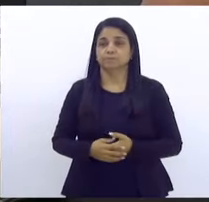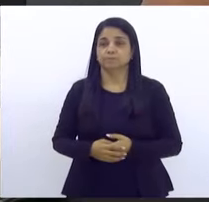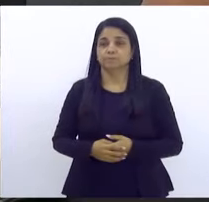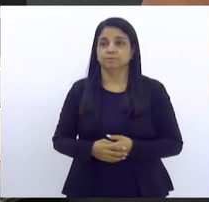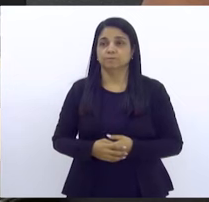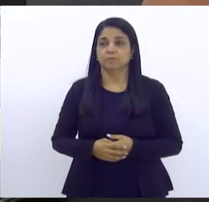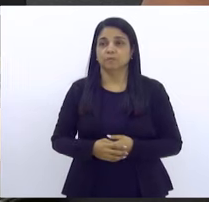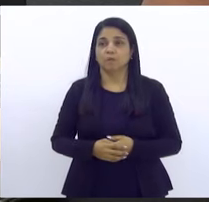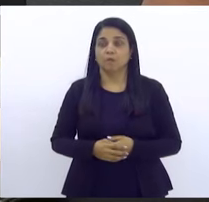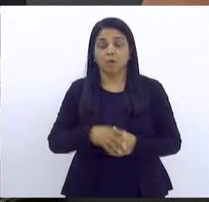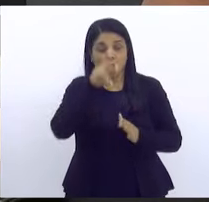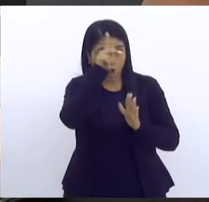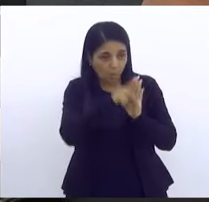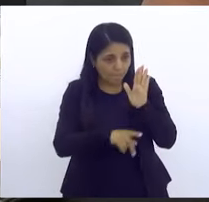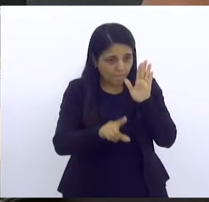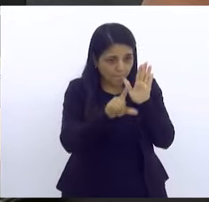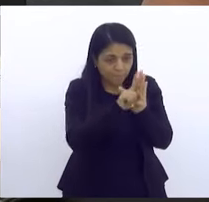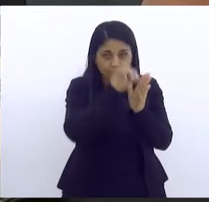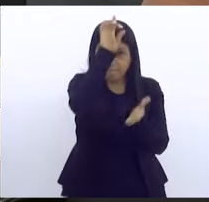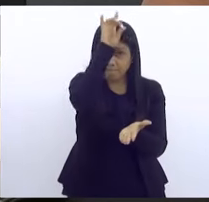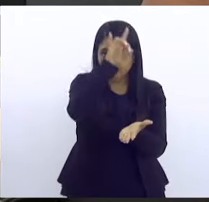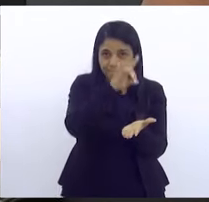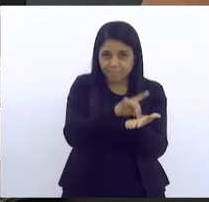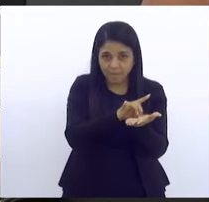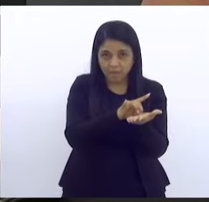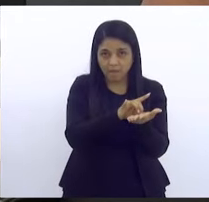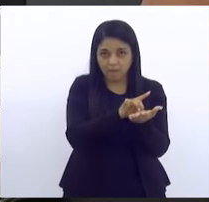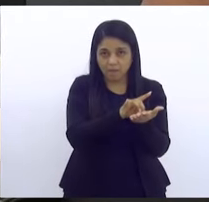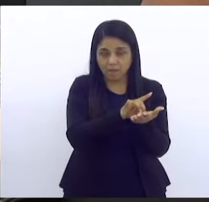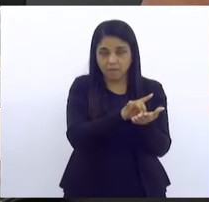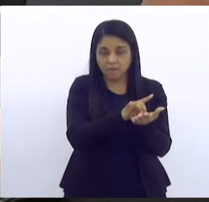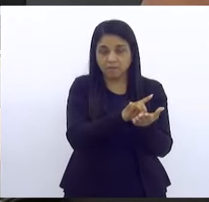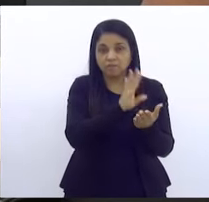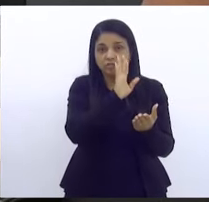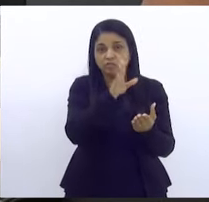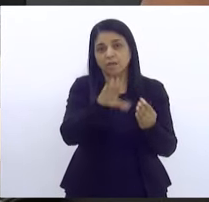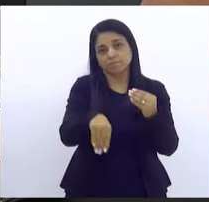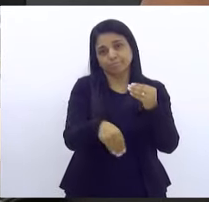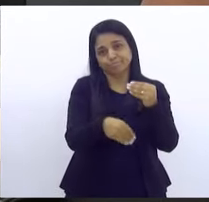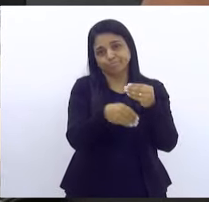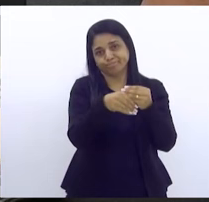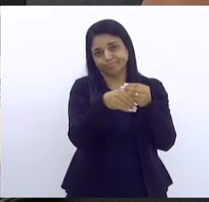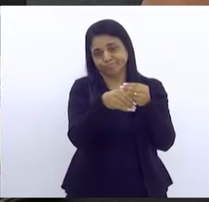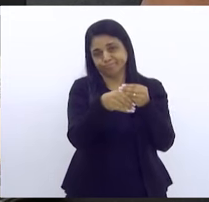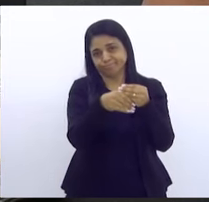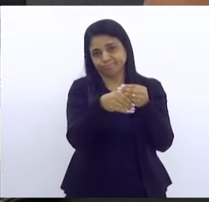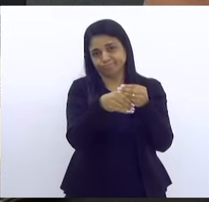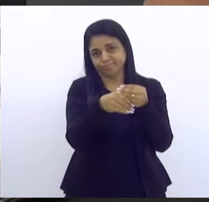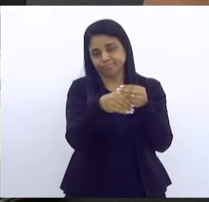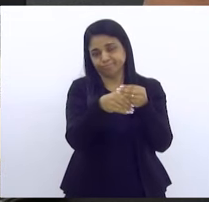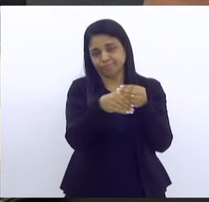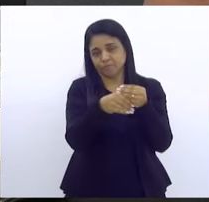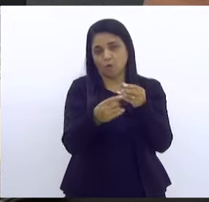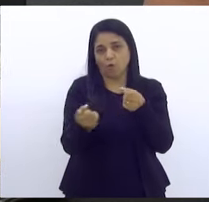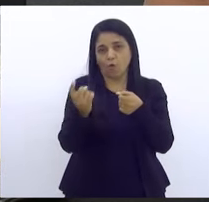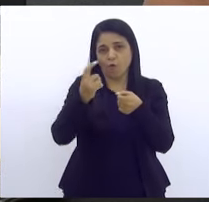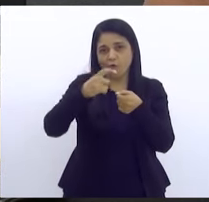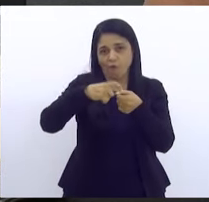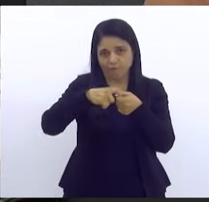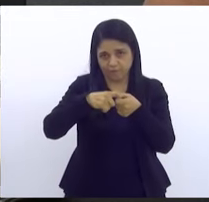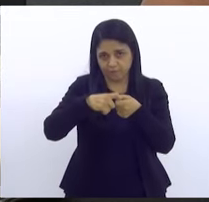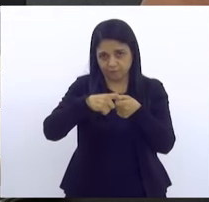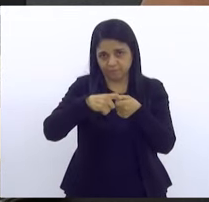O projeto original já tinha aderido ao convênio. O que